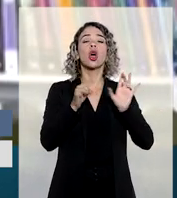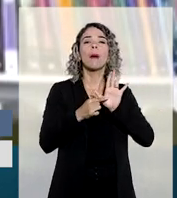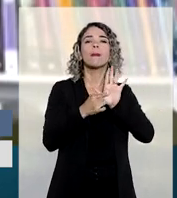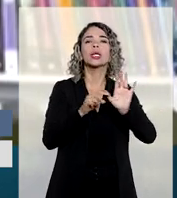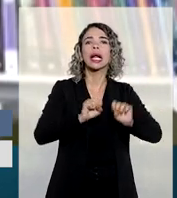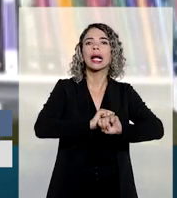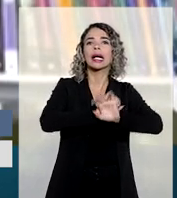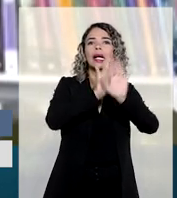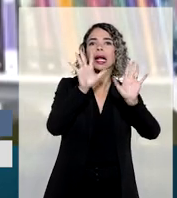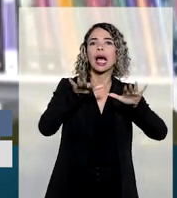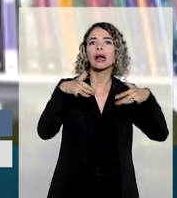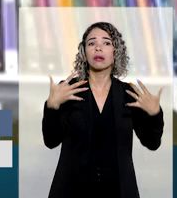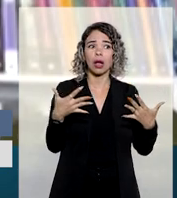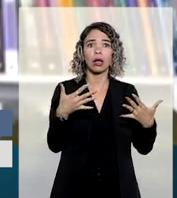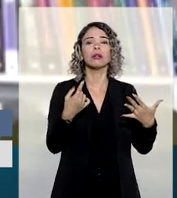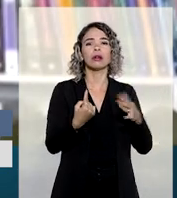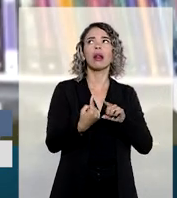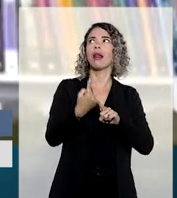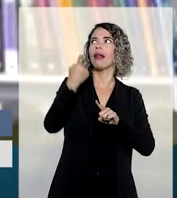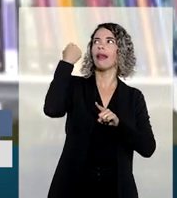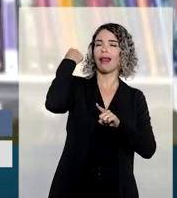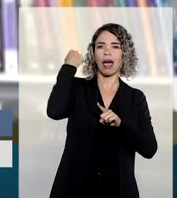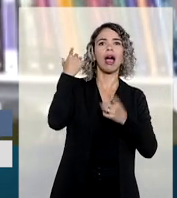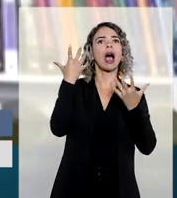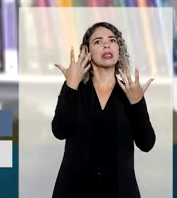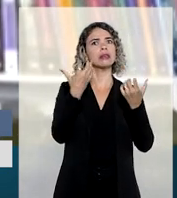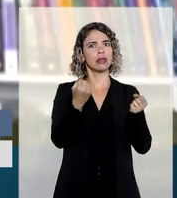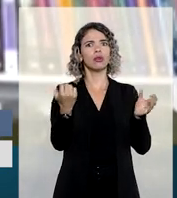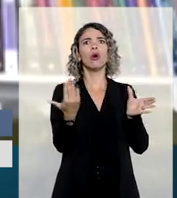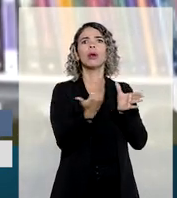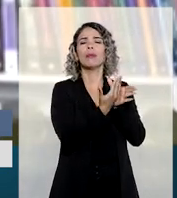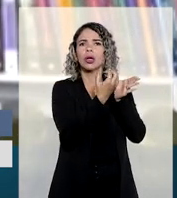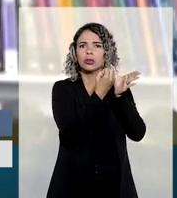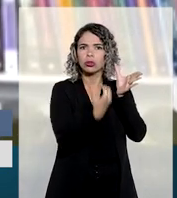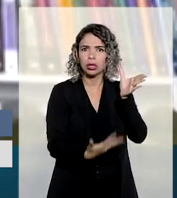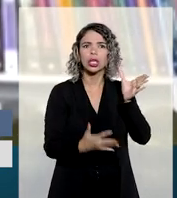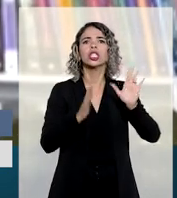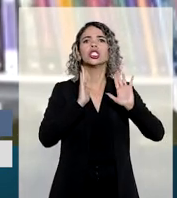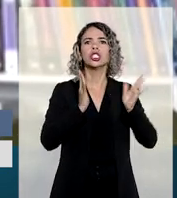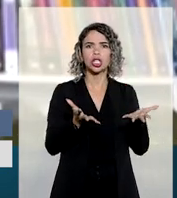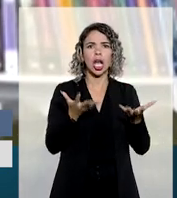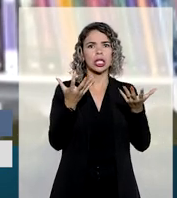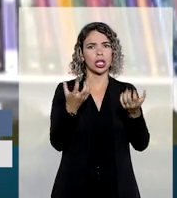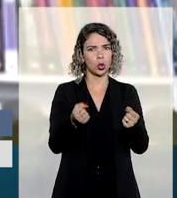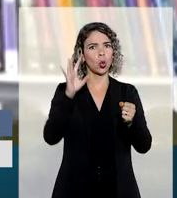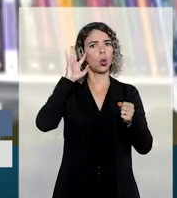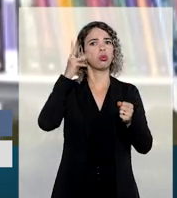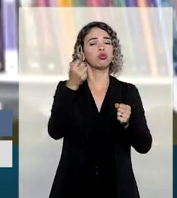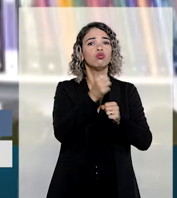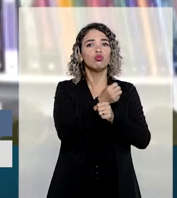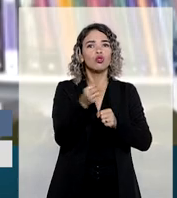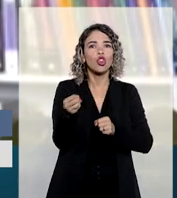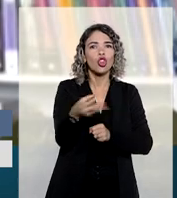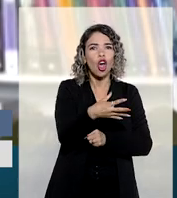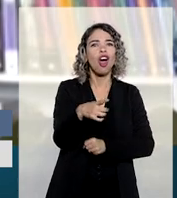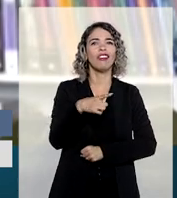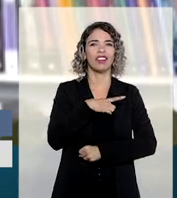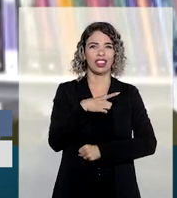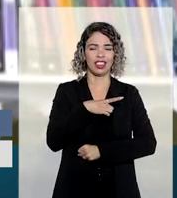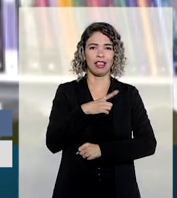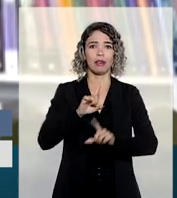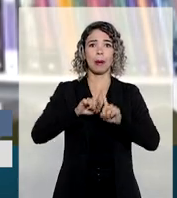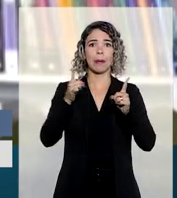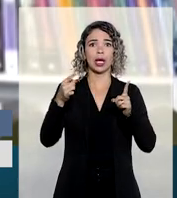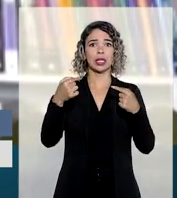esse ponto, foram acolhidos na origem, o tribunal local acolheu, proferiu nova decisão de admissibilidade do recurso